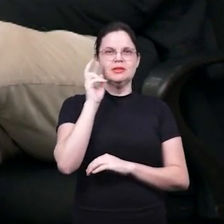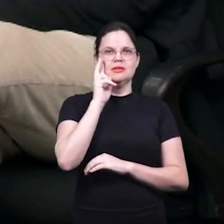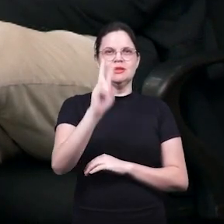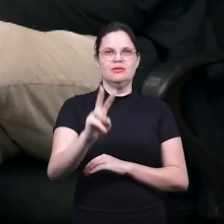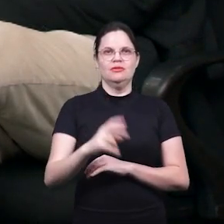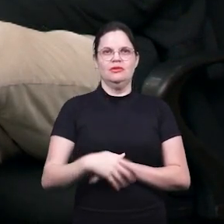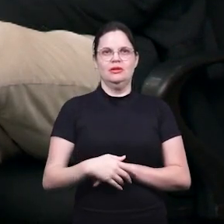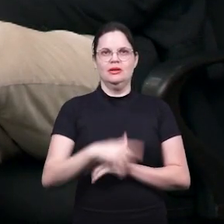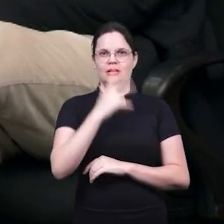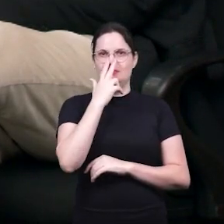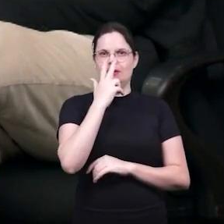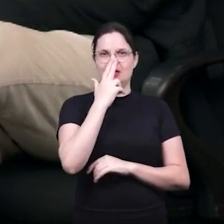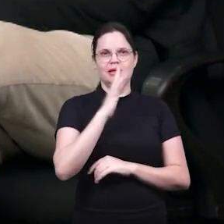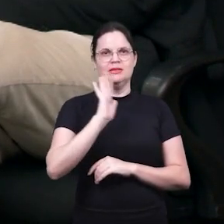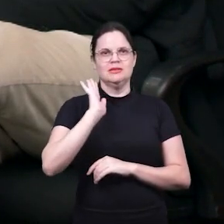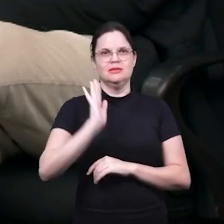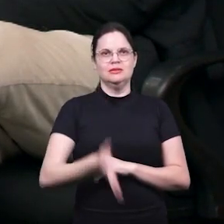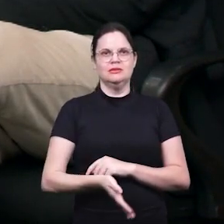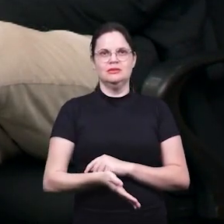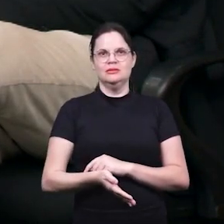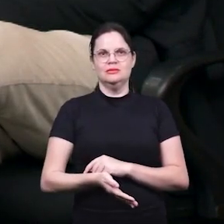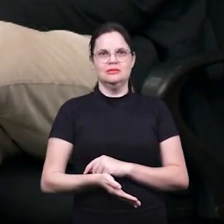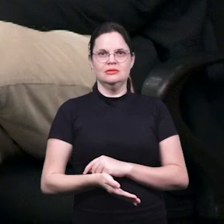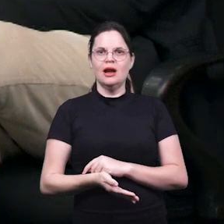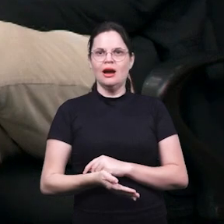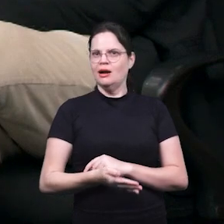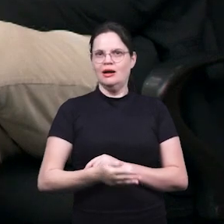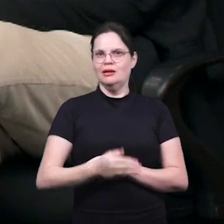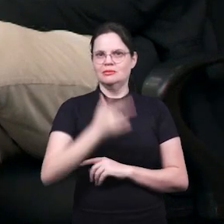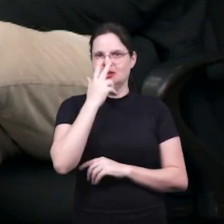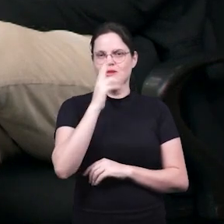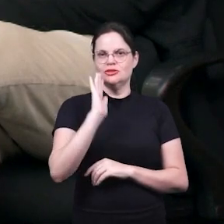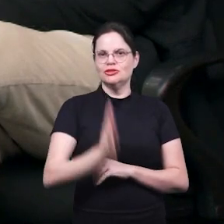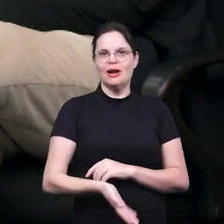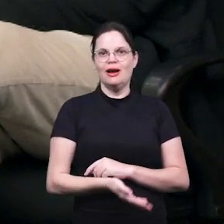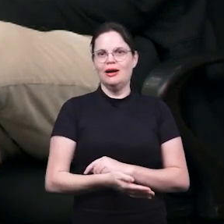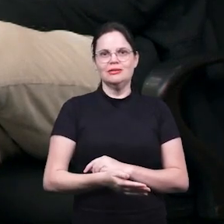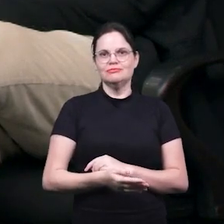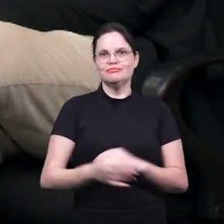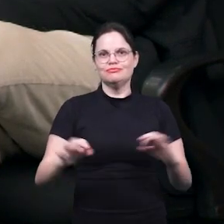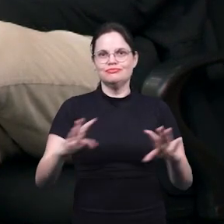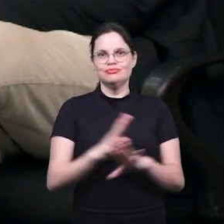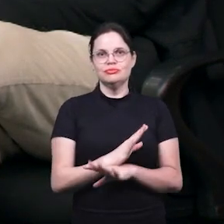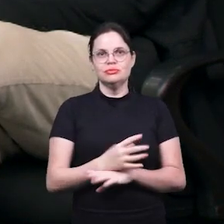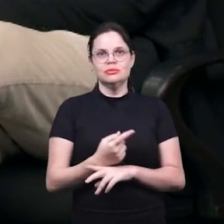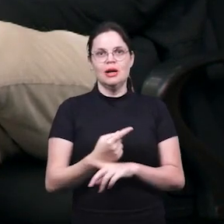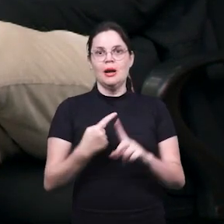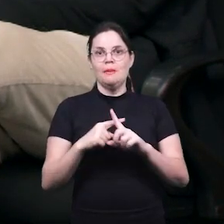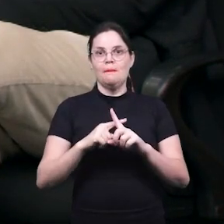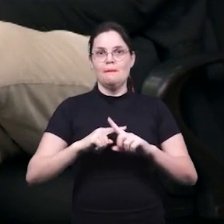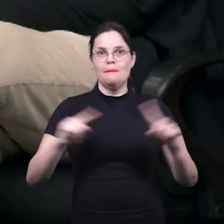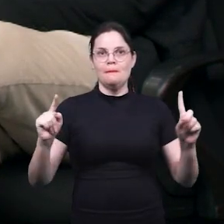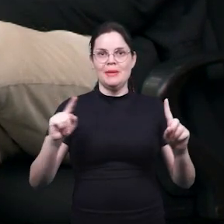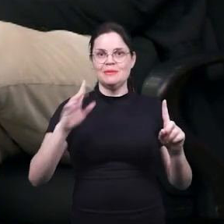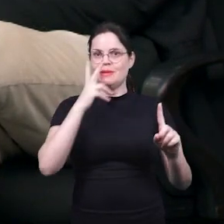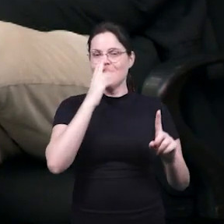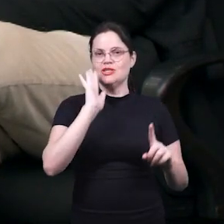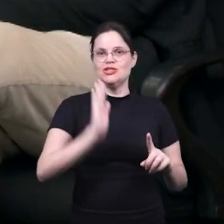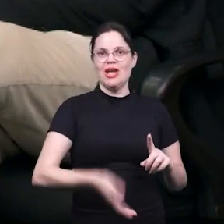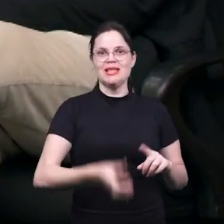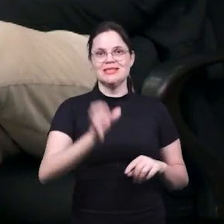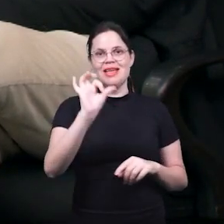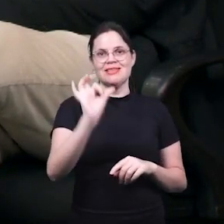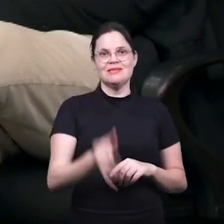literal, assim, já passou 23 anos, né? Mas só que a igreja, ela iniciou no ano 33, ela não começou